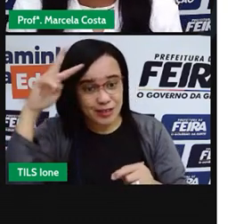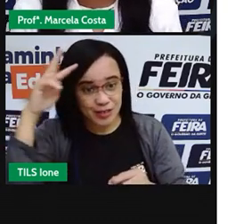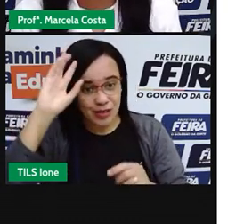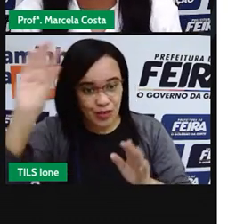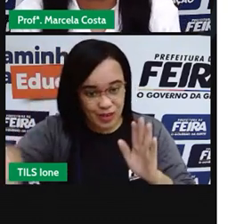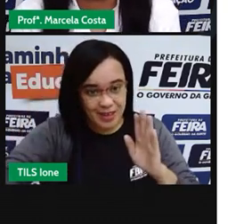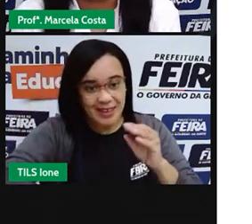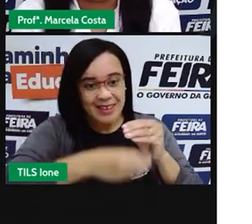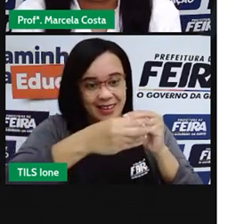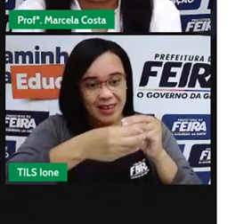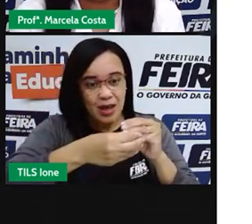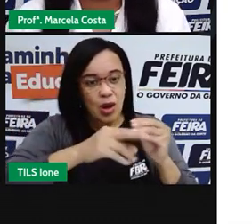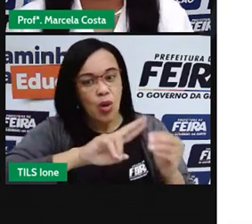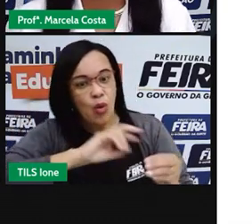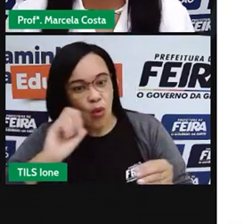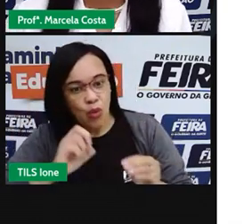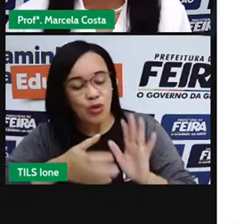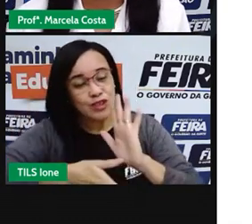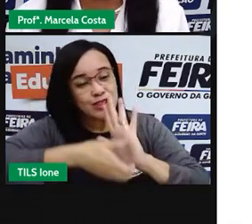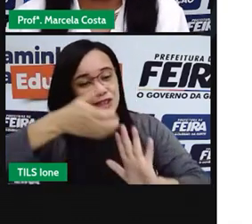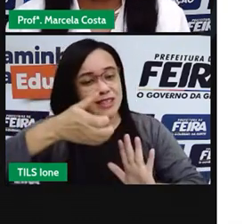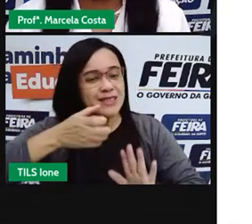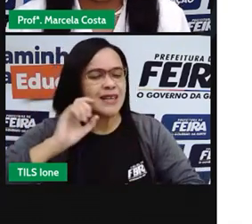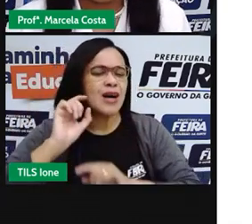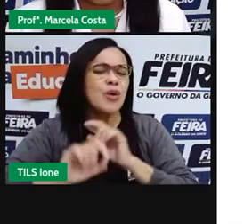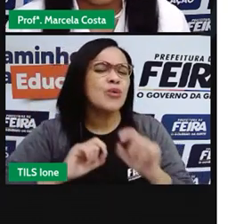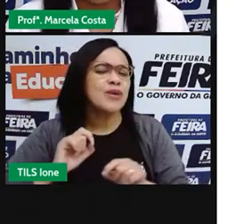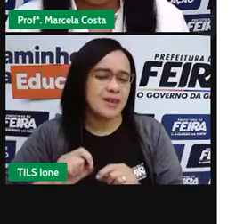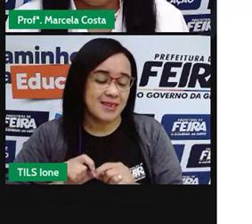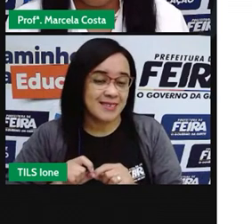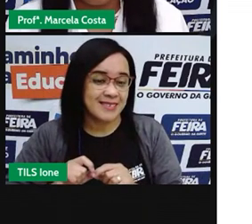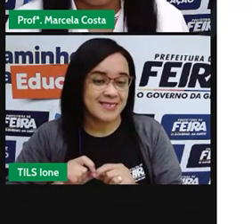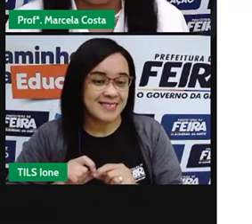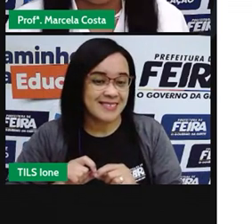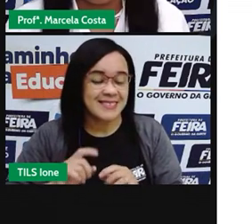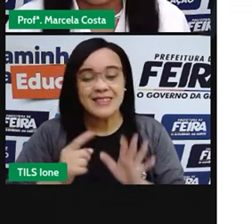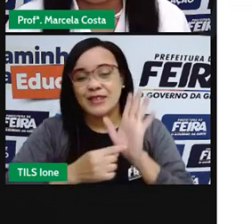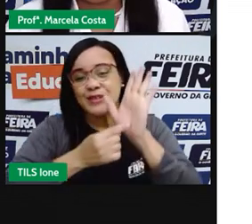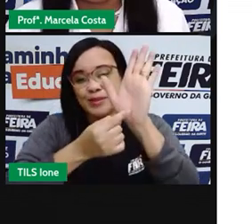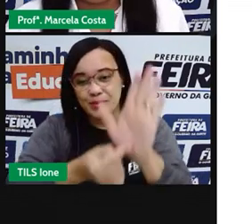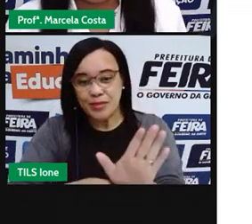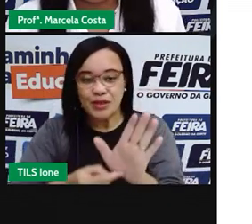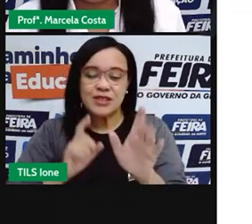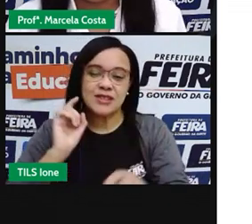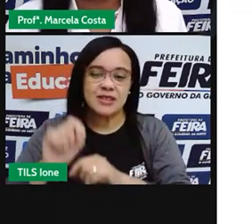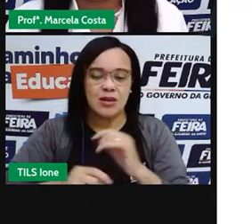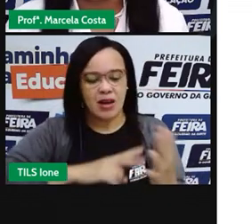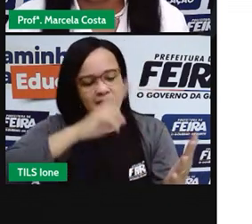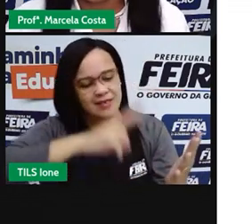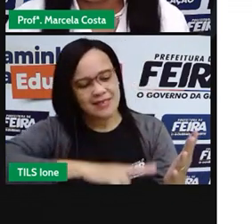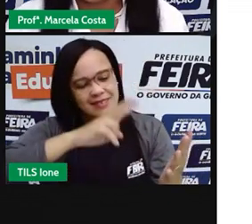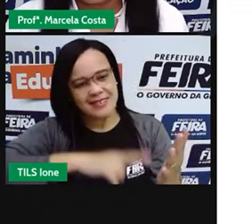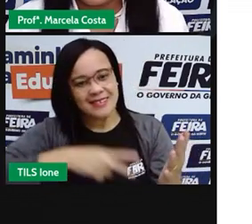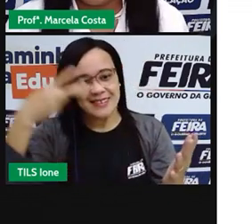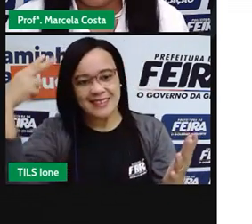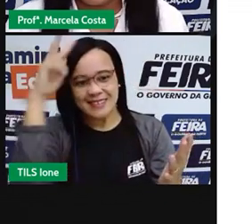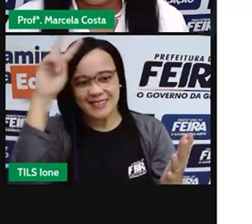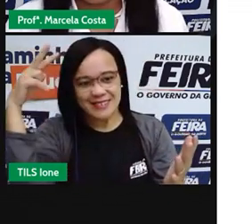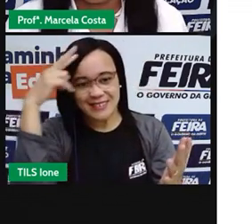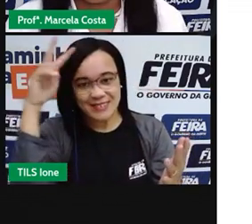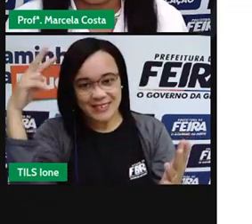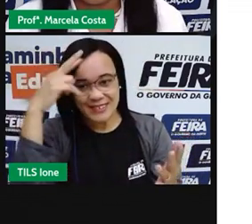Eu quero mostrar agora para vocês uma releitura de um conto. Daquele conto, Os